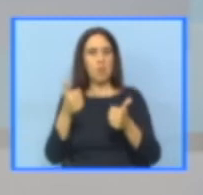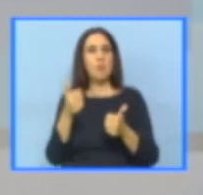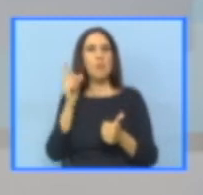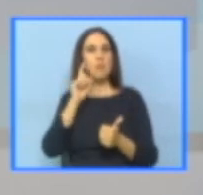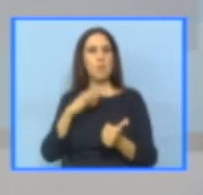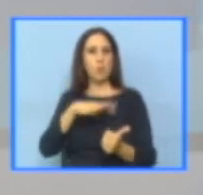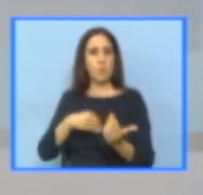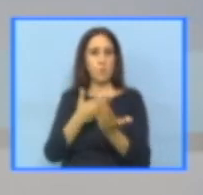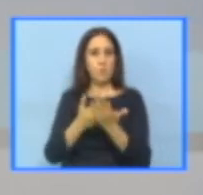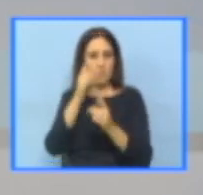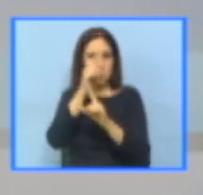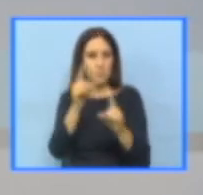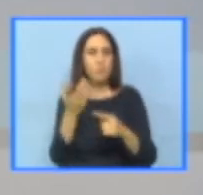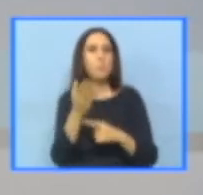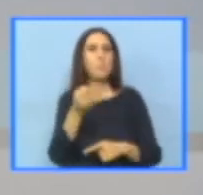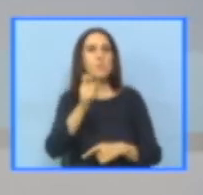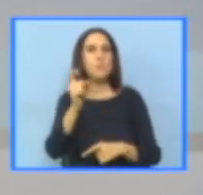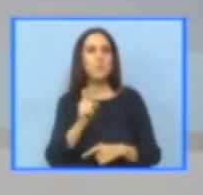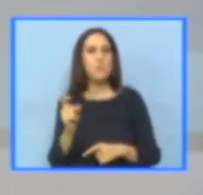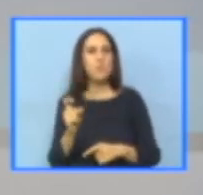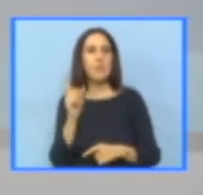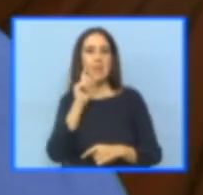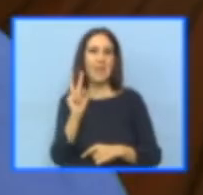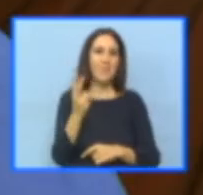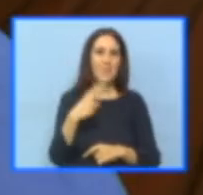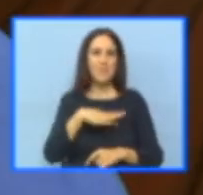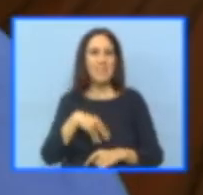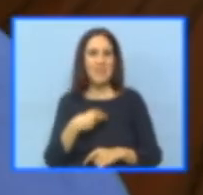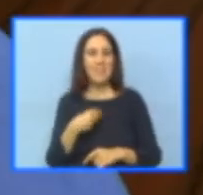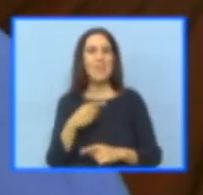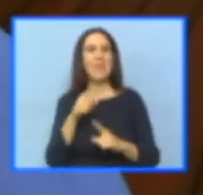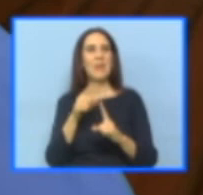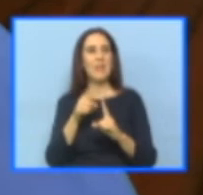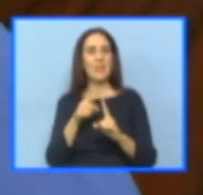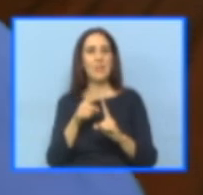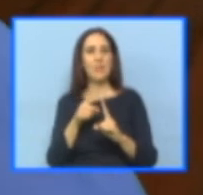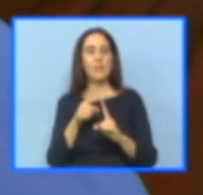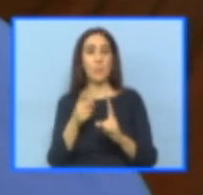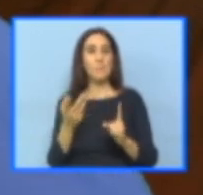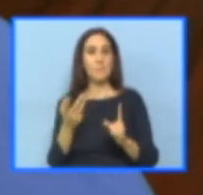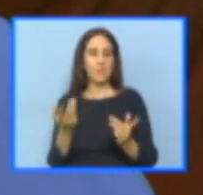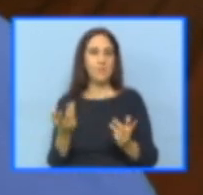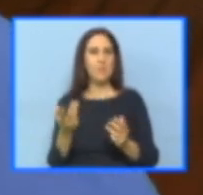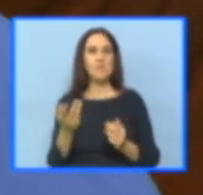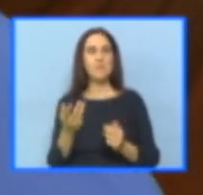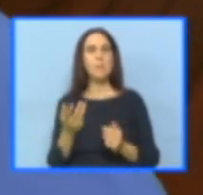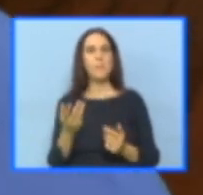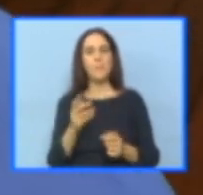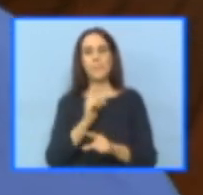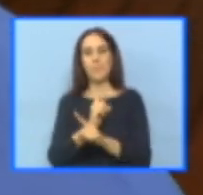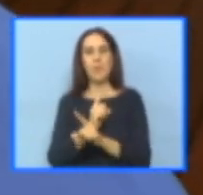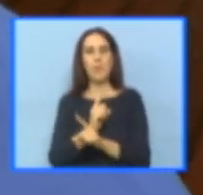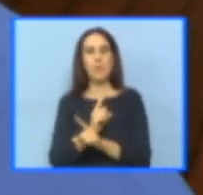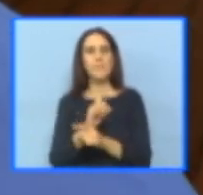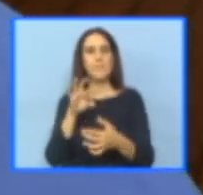sabemos. Por exemplo, na paz temos 2 dias mundiais, um que não é? No que diz